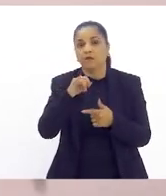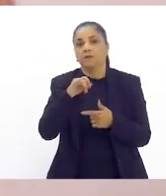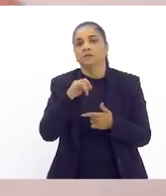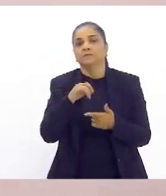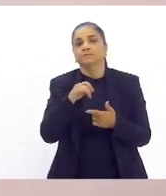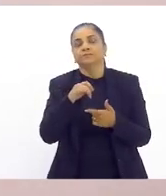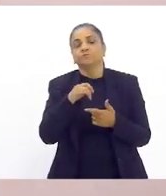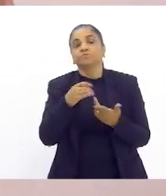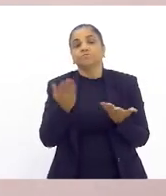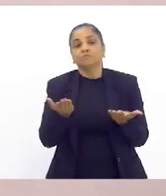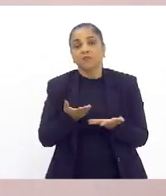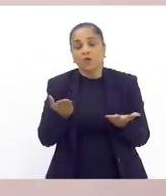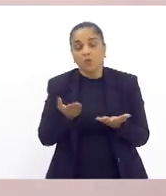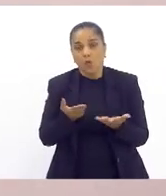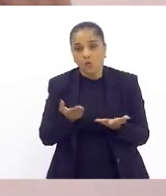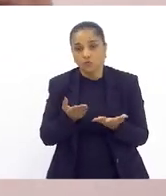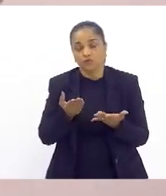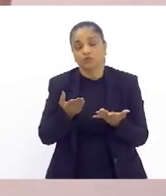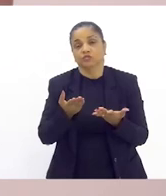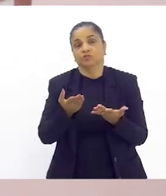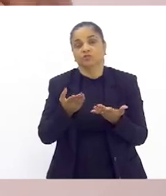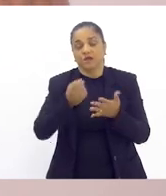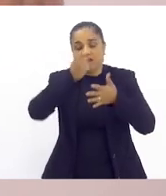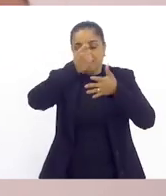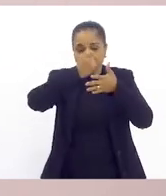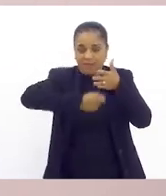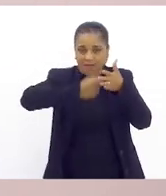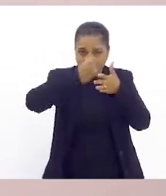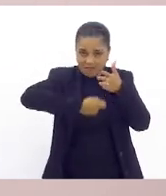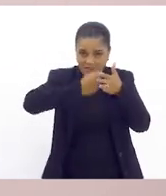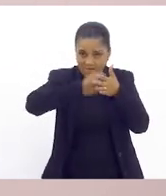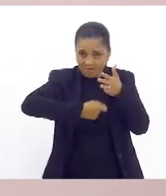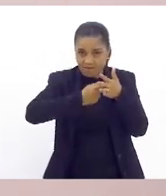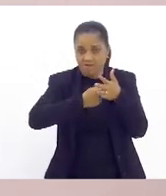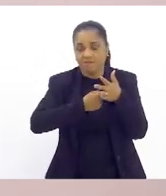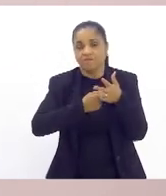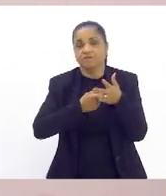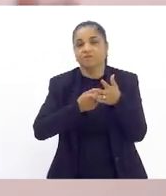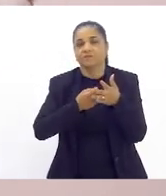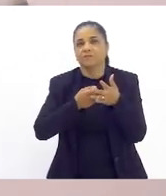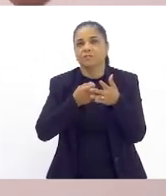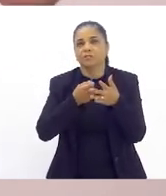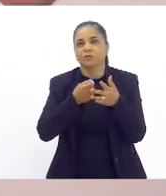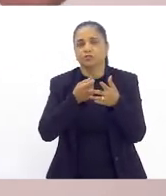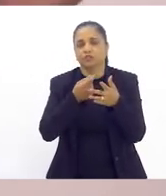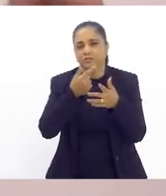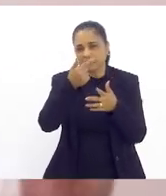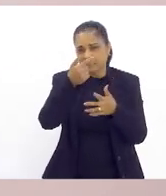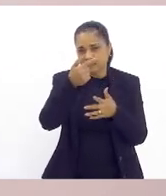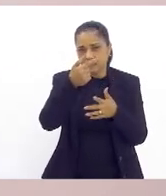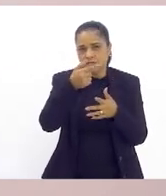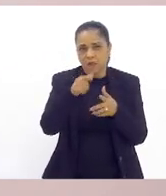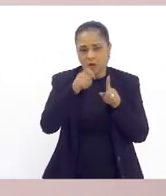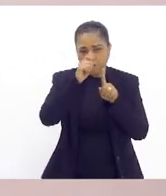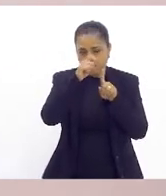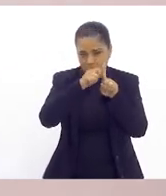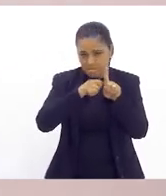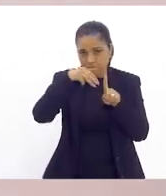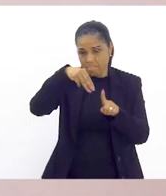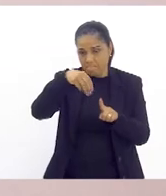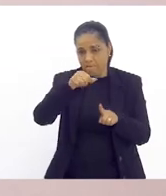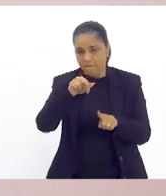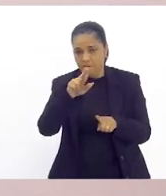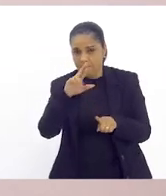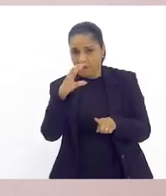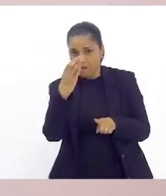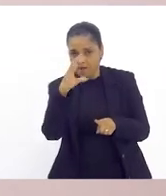hoje dada a revisão tarifária que houve da Light Agora em março de 22 cerca